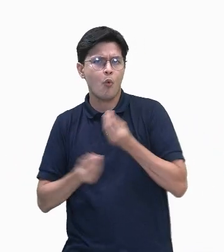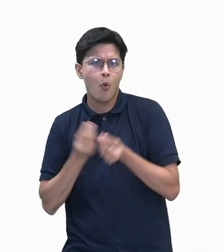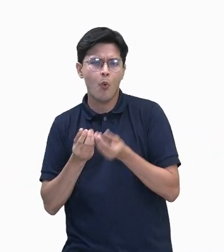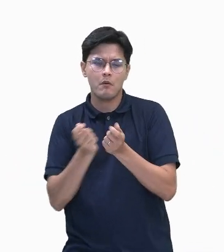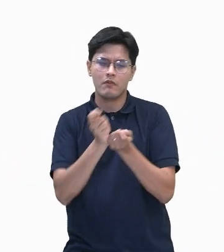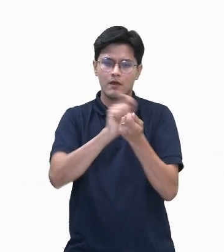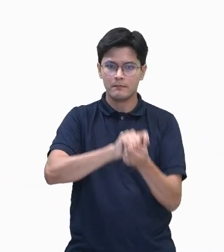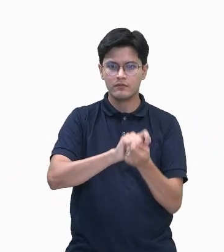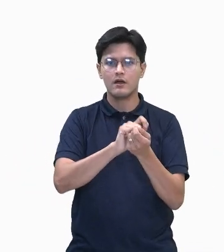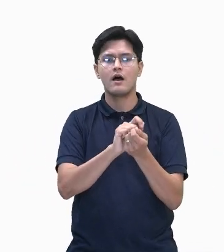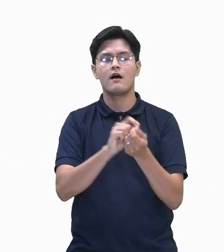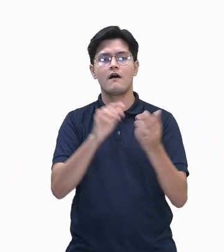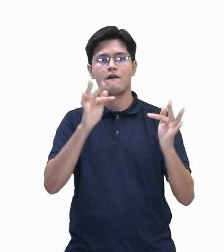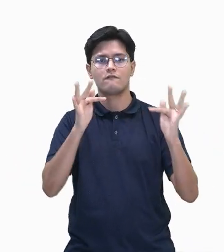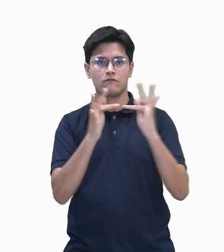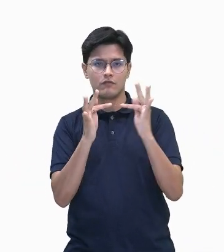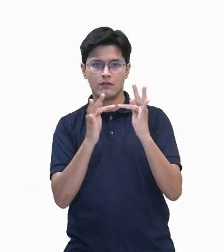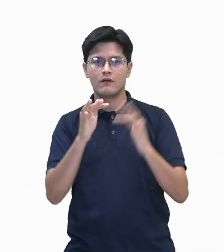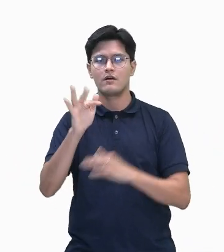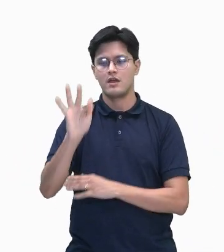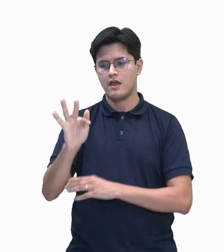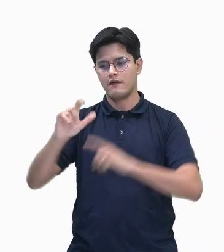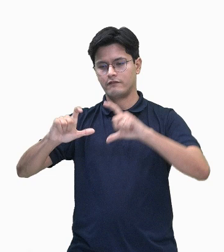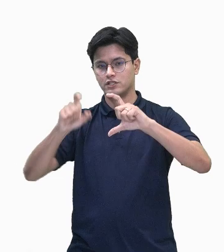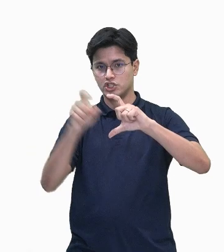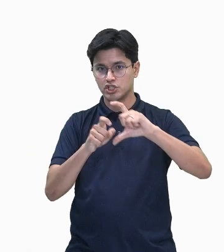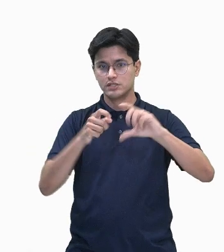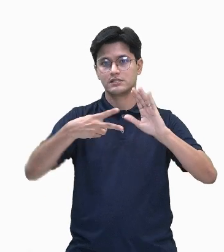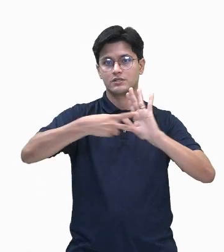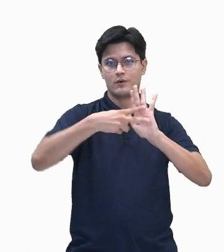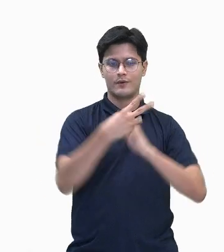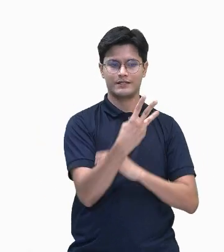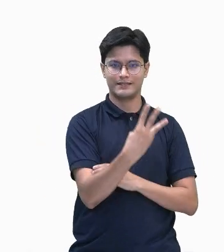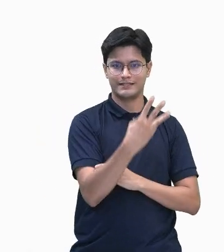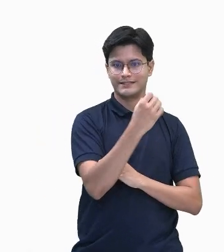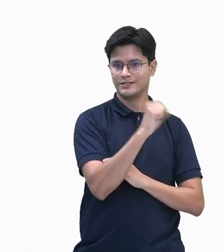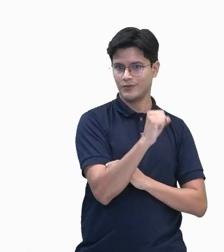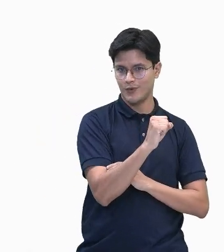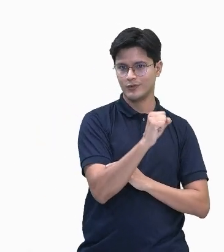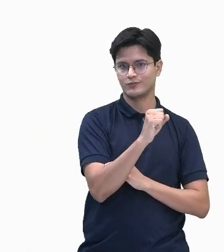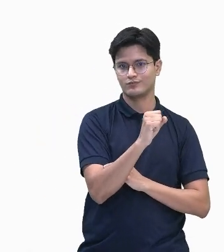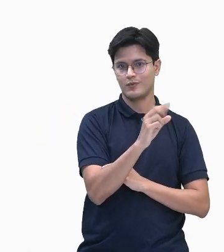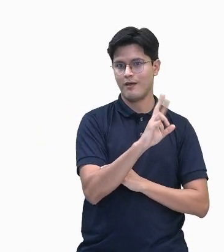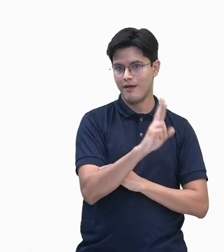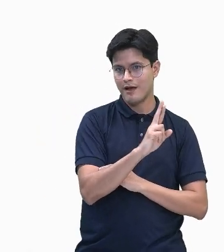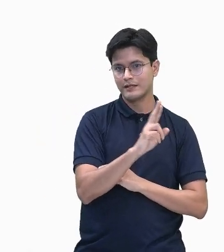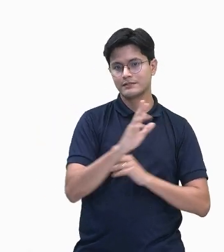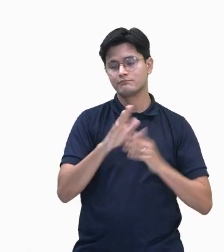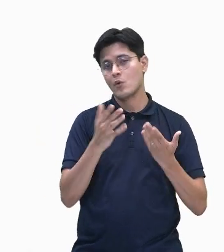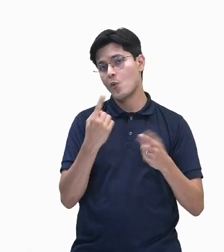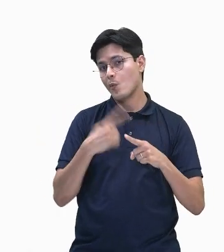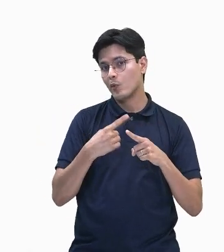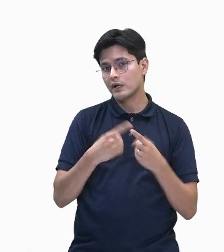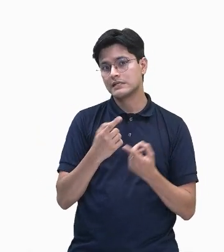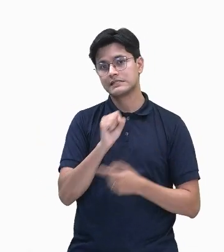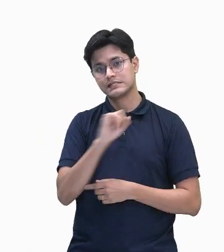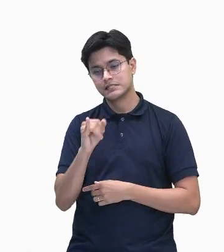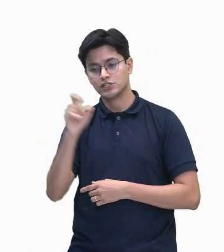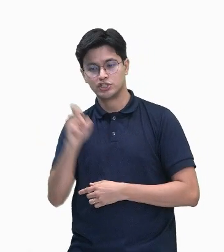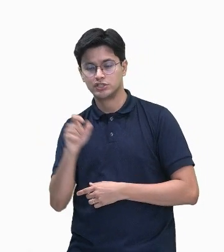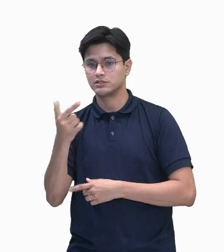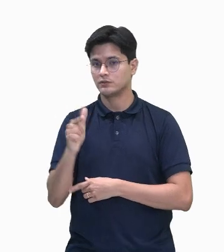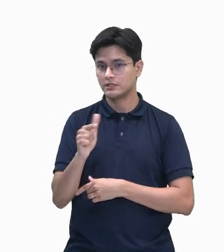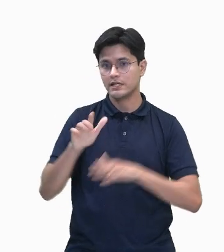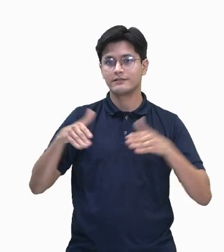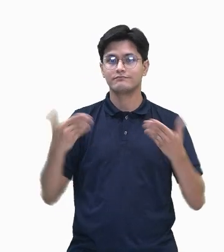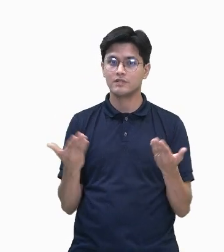x igual a 38. Não vai variar. Certo? Porque você não tem x na função, então não vai variar. E depois você vai descobrir que essa função tem um nome